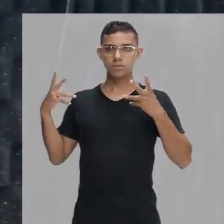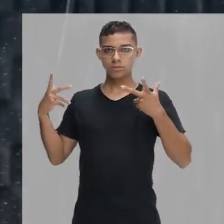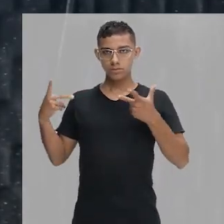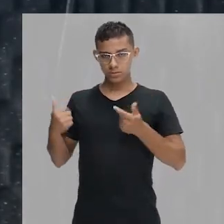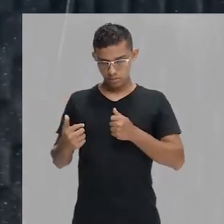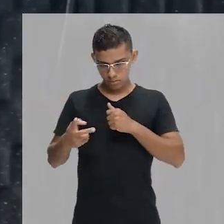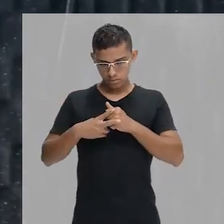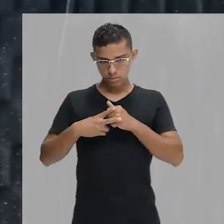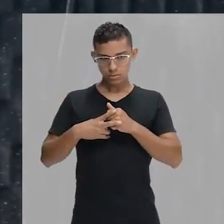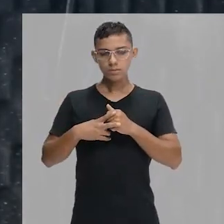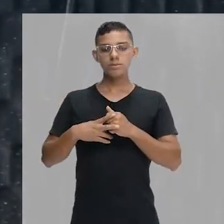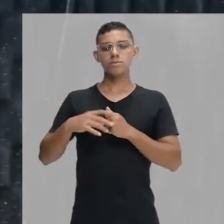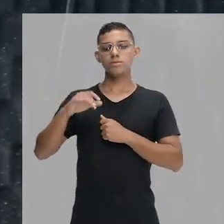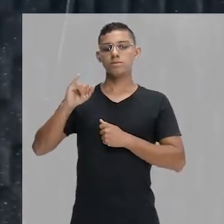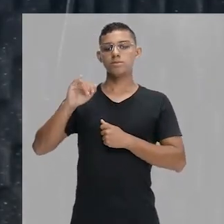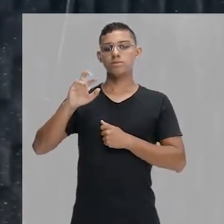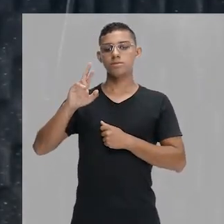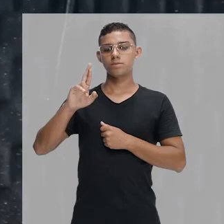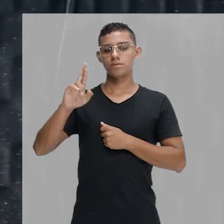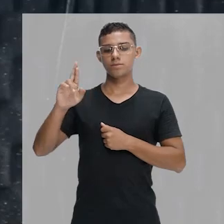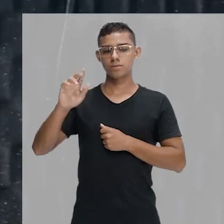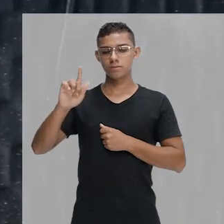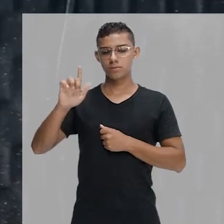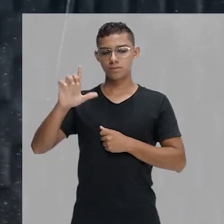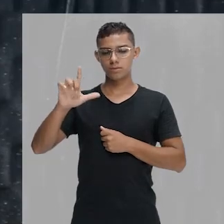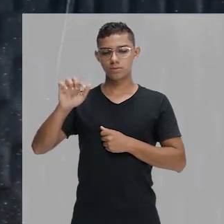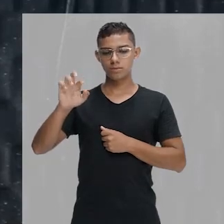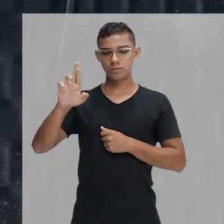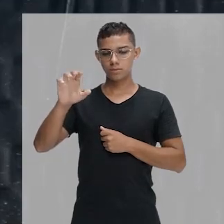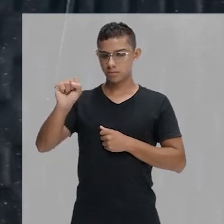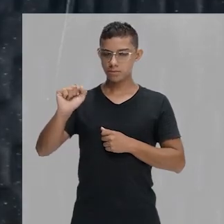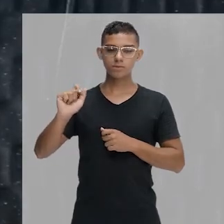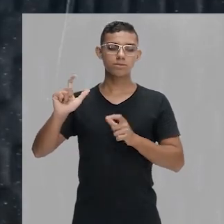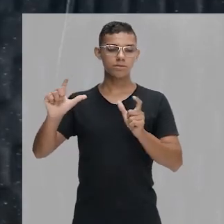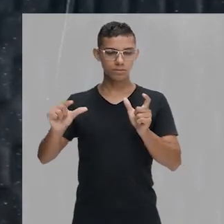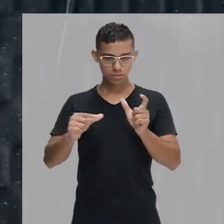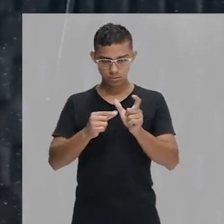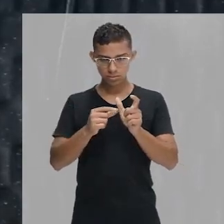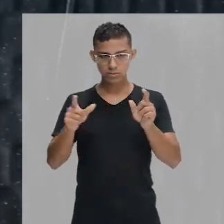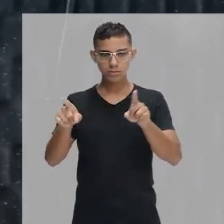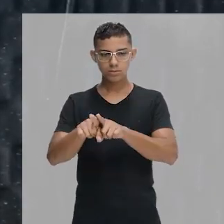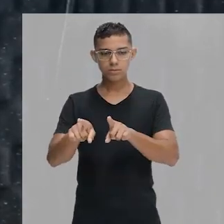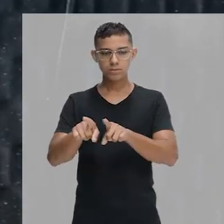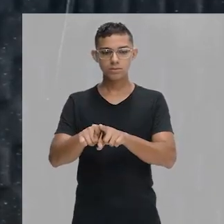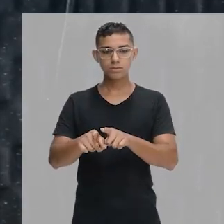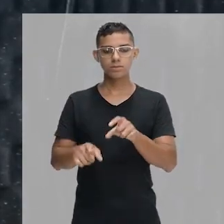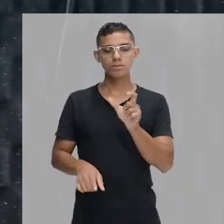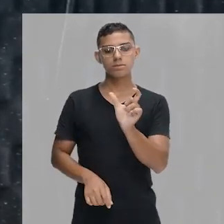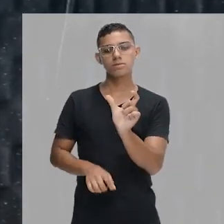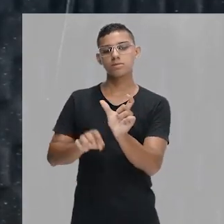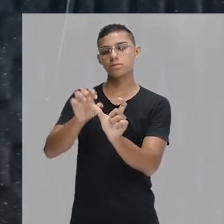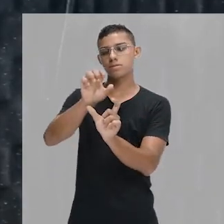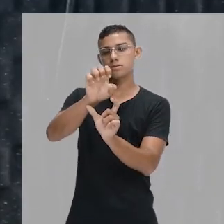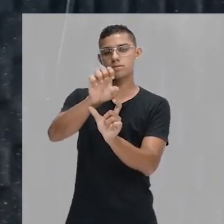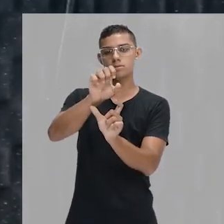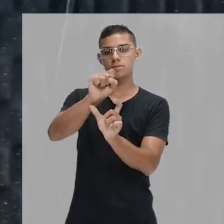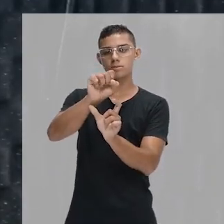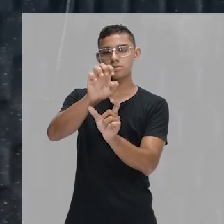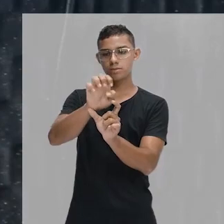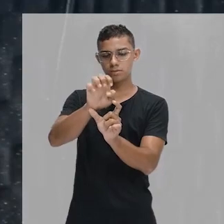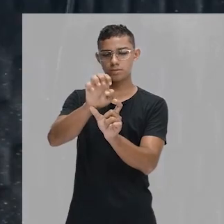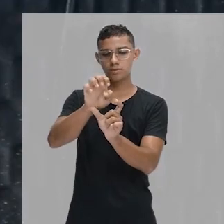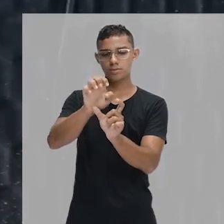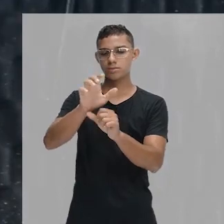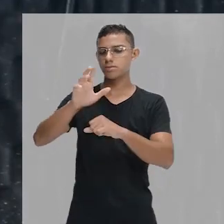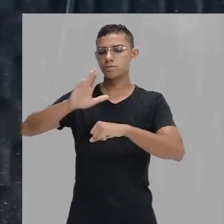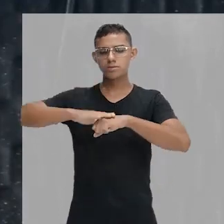verbos irregulares também podem ser conjugados com as terminações S. Tá bem aí a facilidade da coisa. Embora eu tenha bem